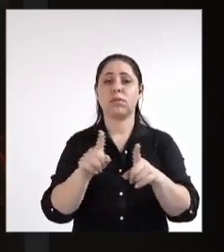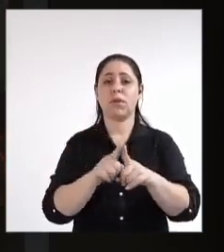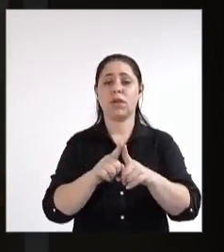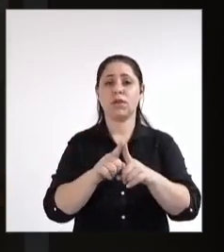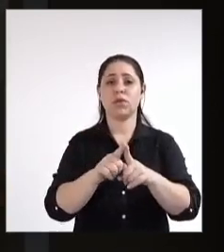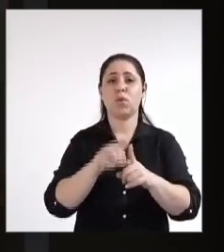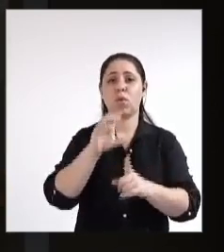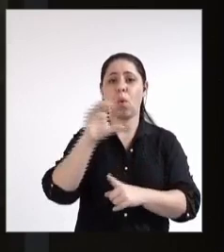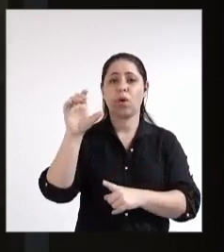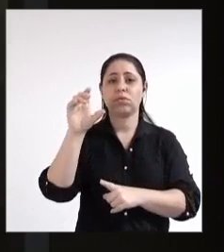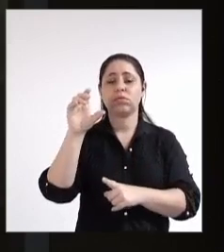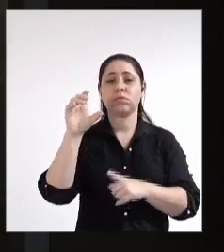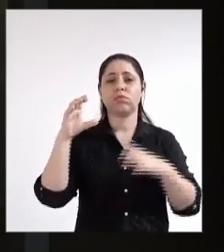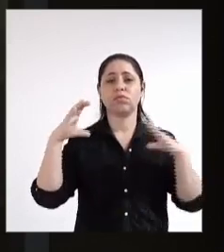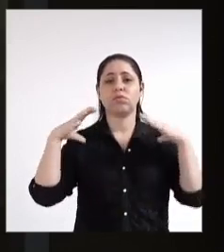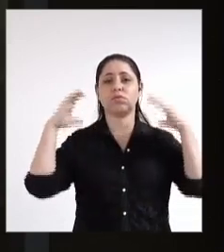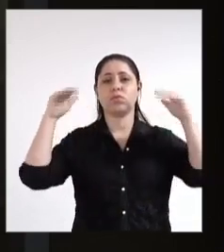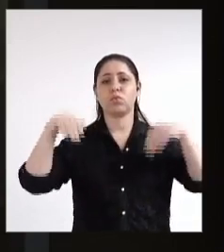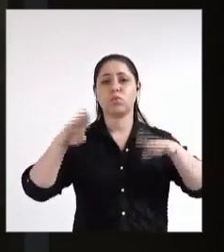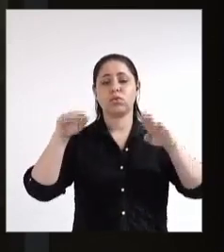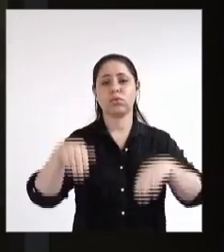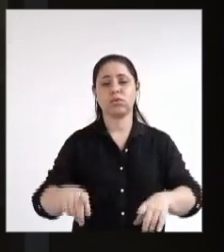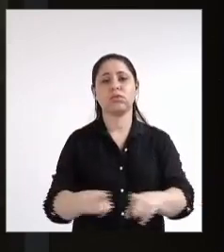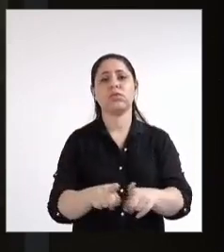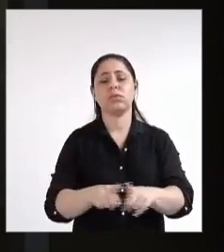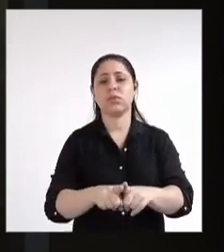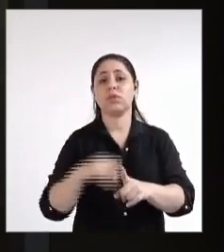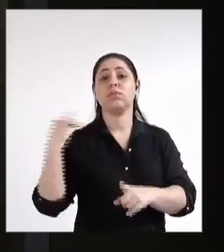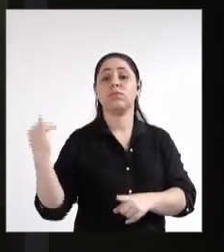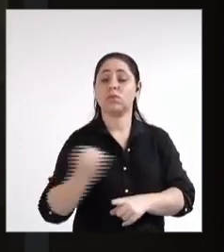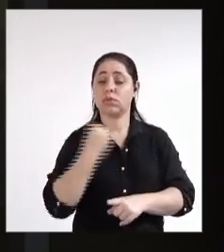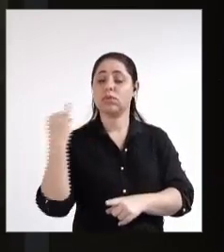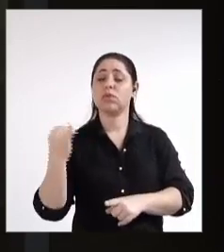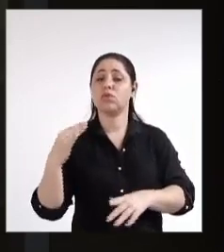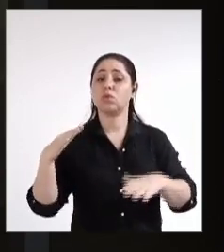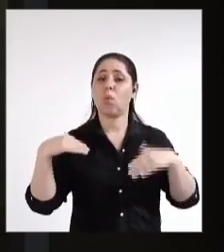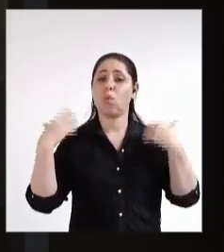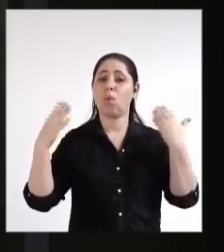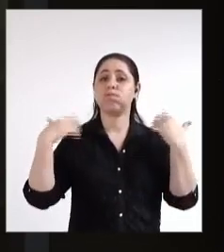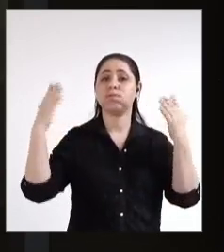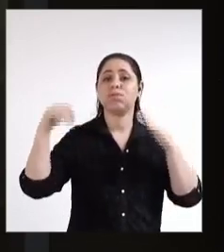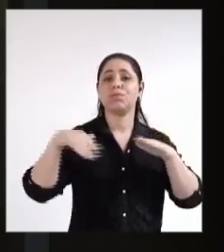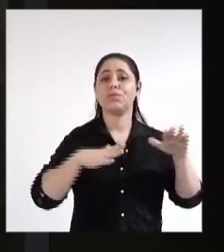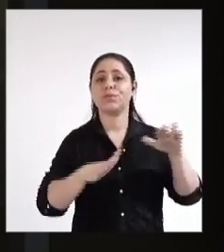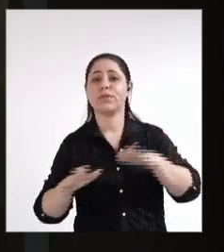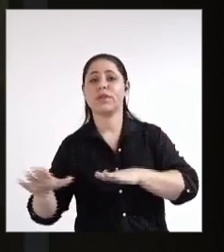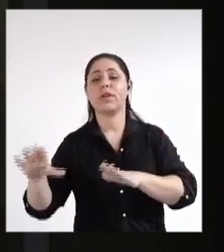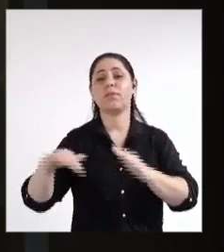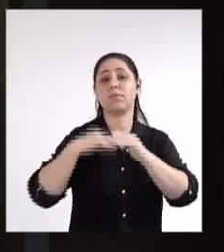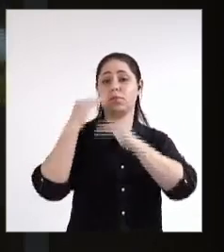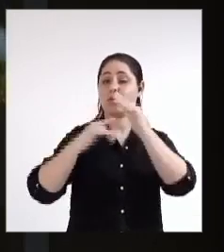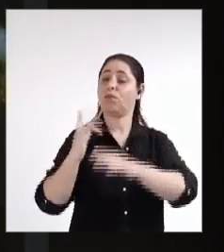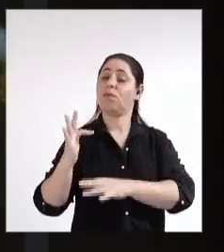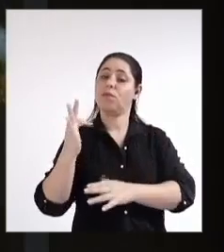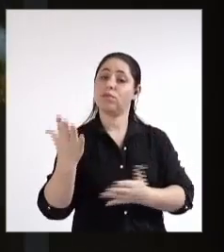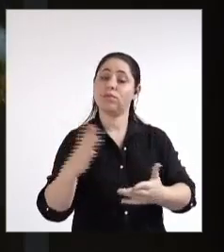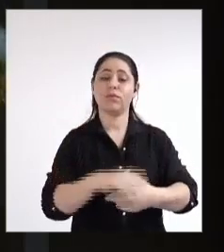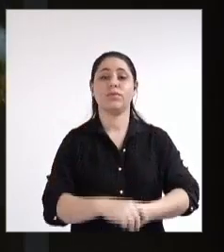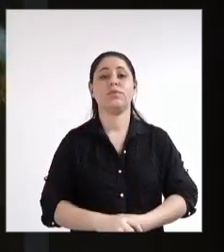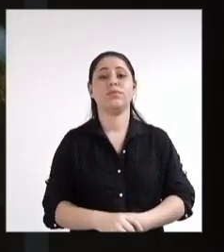na área bastante importante para o turismo desenvolvendo o turismo naquela região no futuro